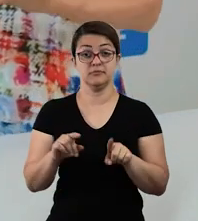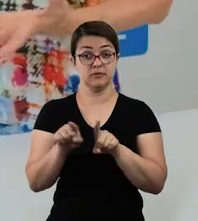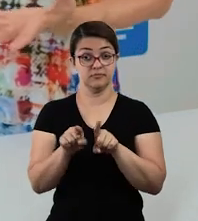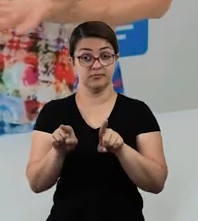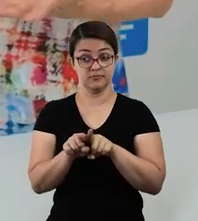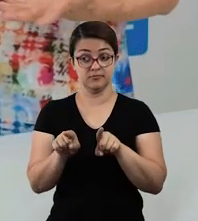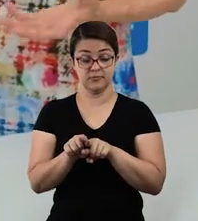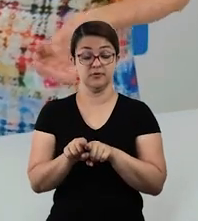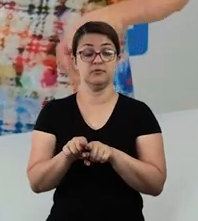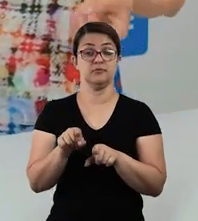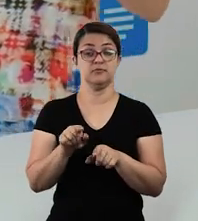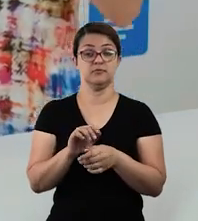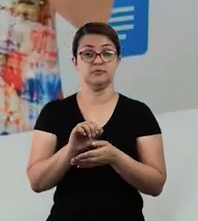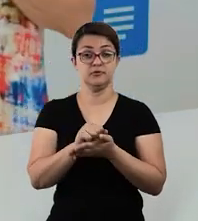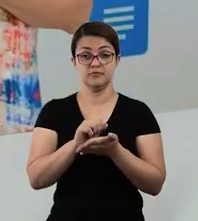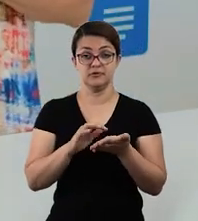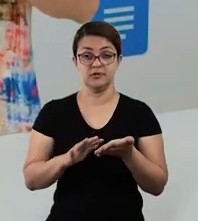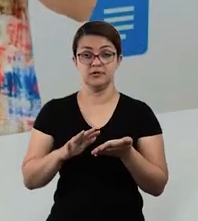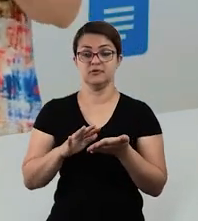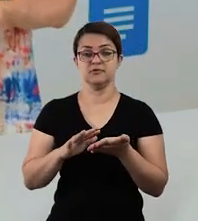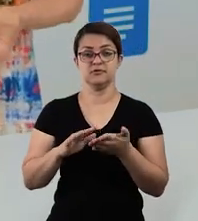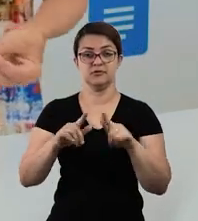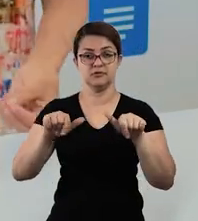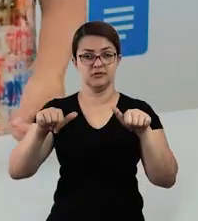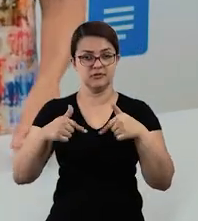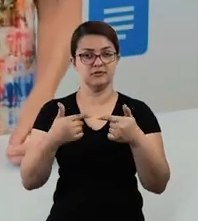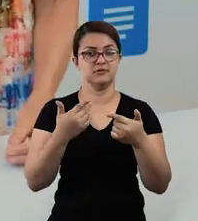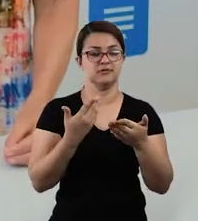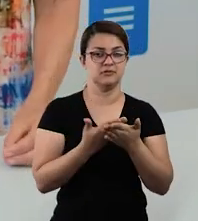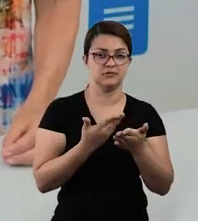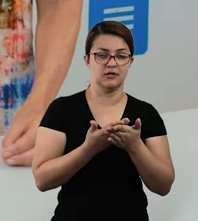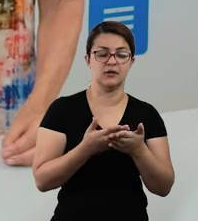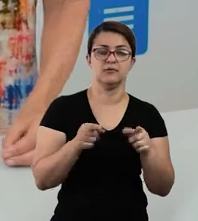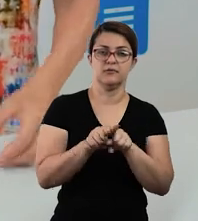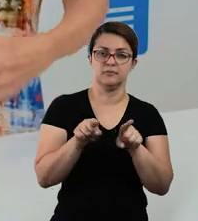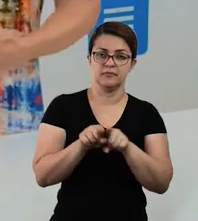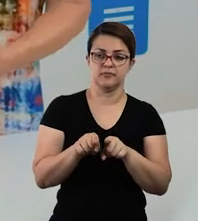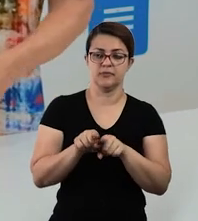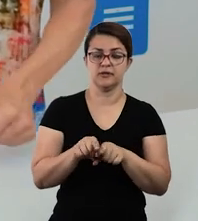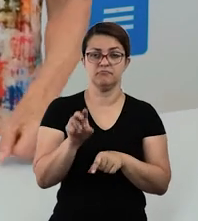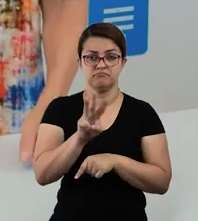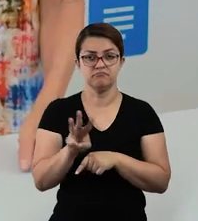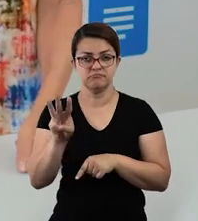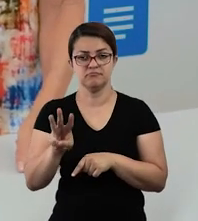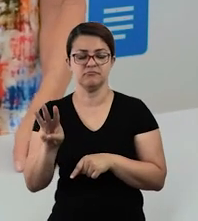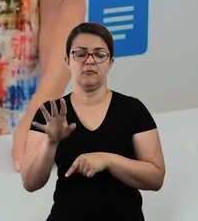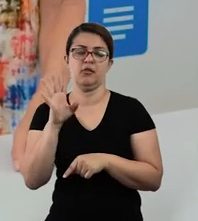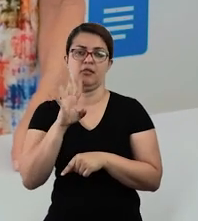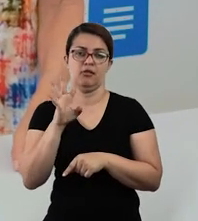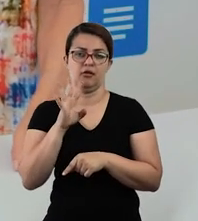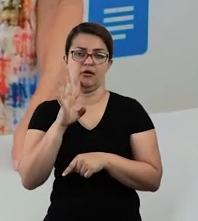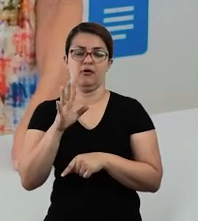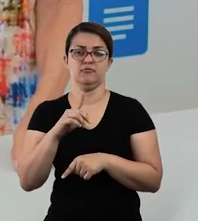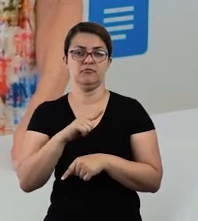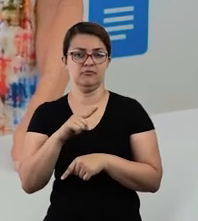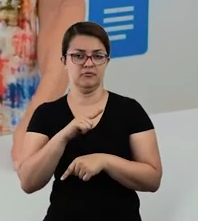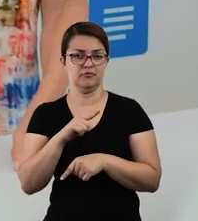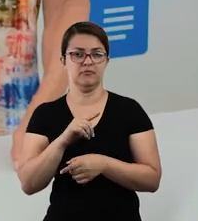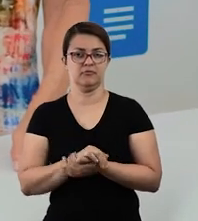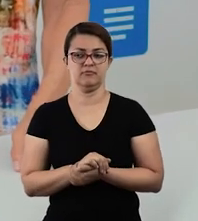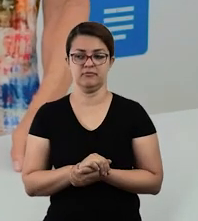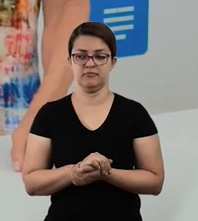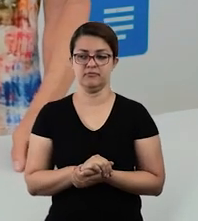das atividades do professor, da sala, faça as atividades do link Lição de Casa, que tem muitas atividades bacanas lá, tudo bem?